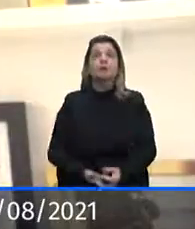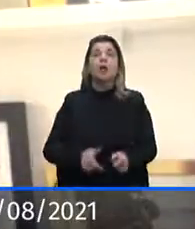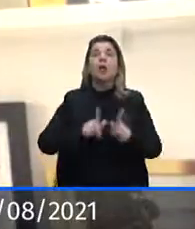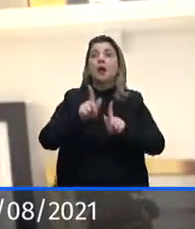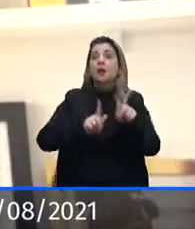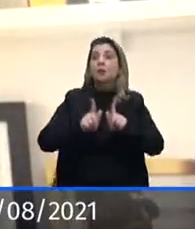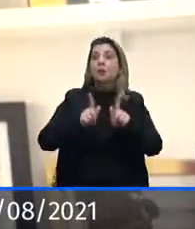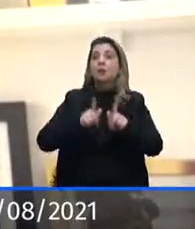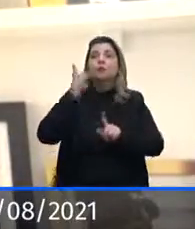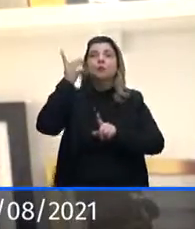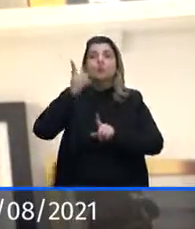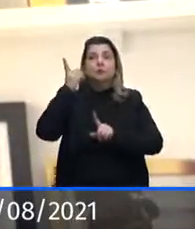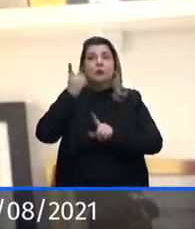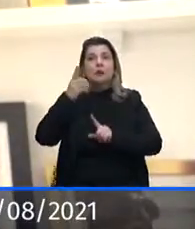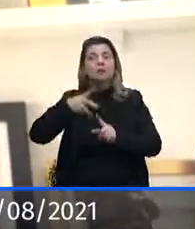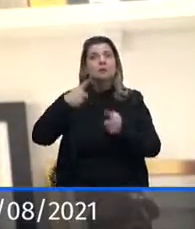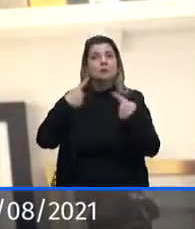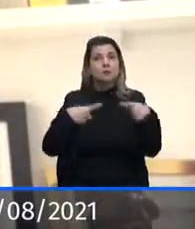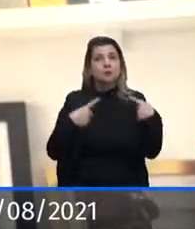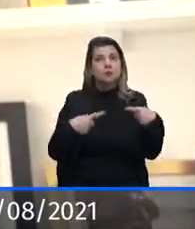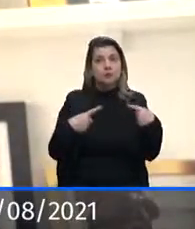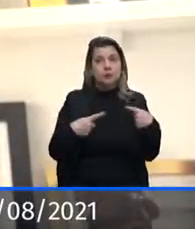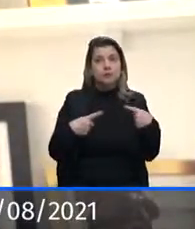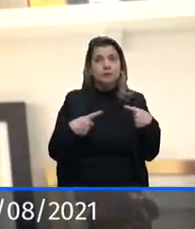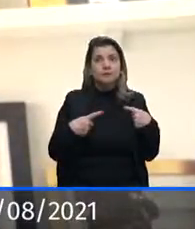Algum deputado deseja discutir?